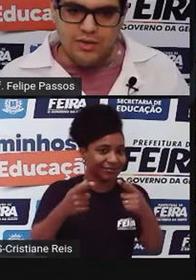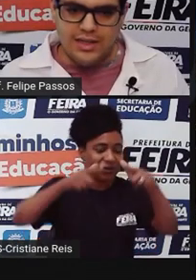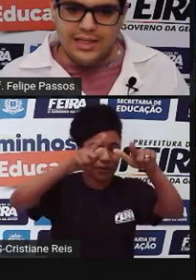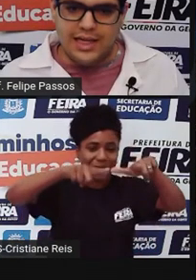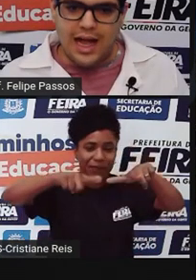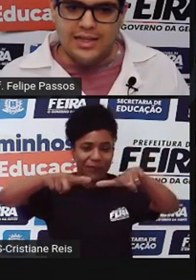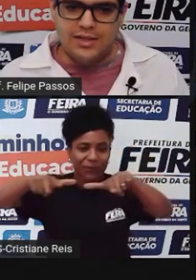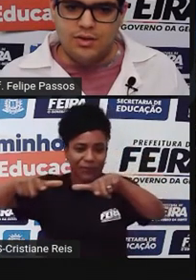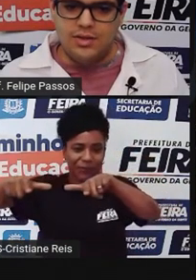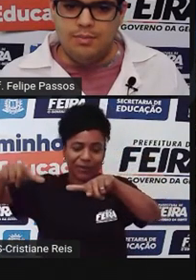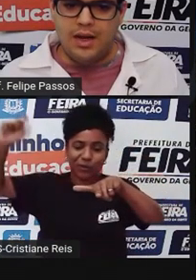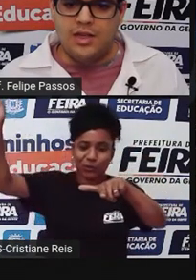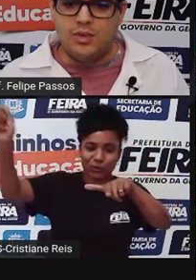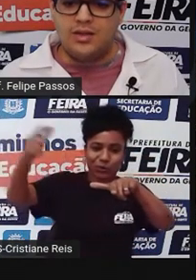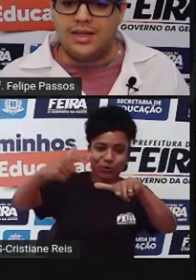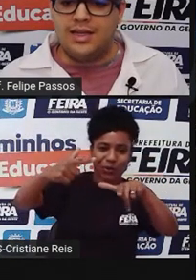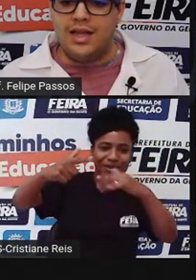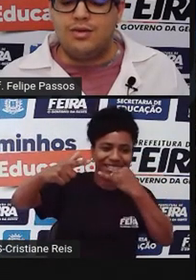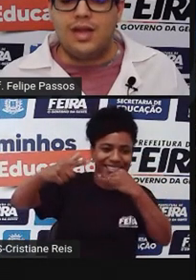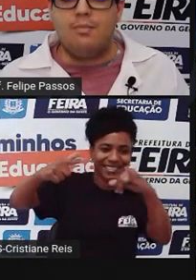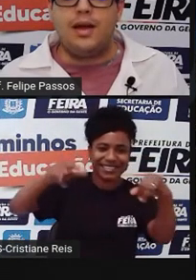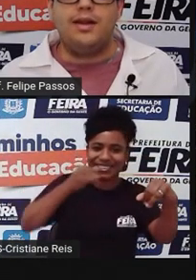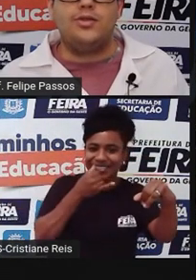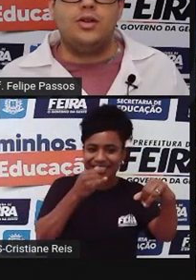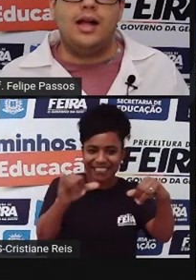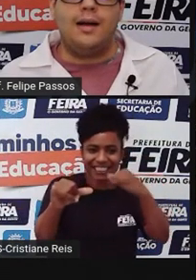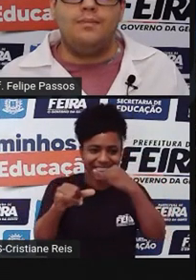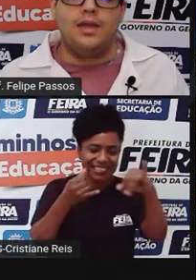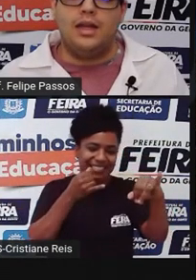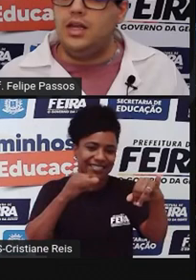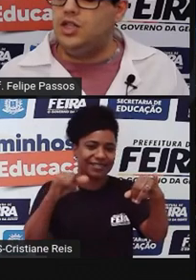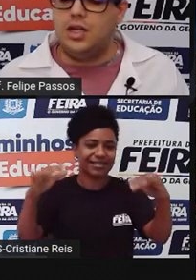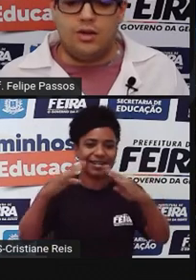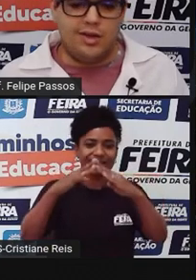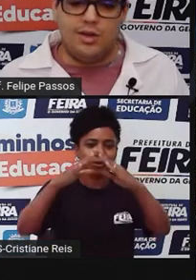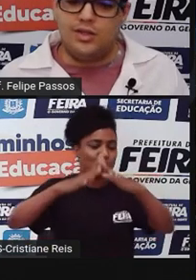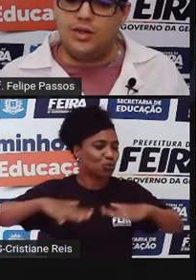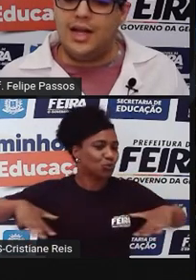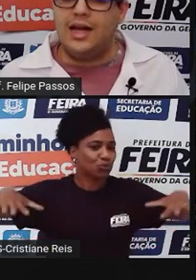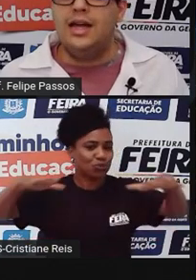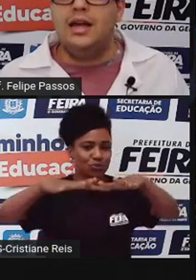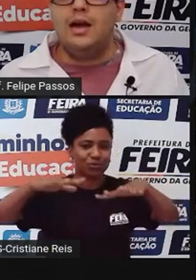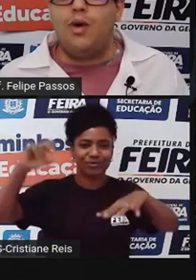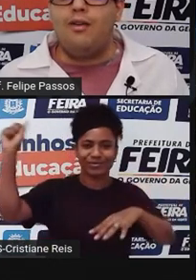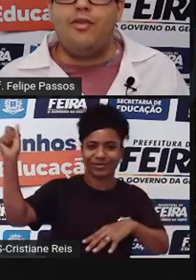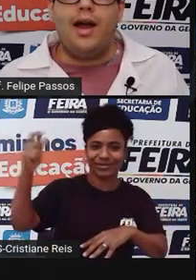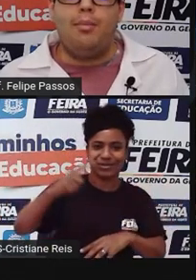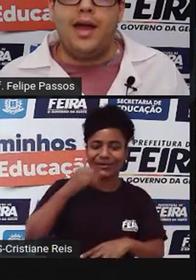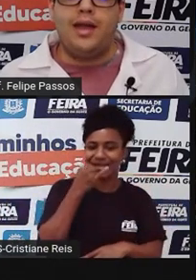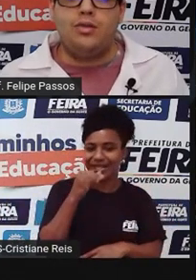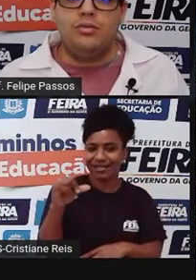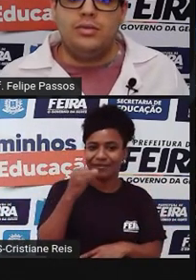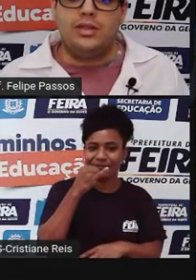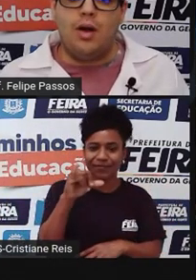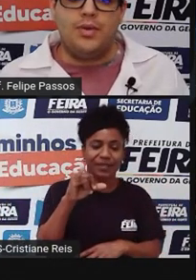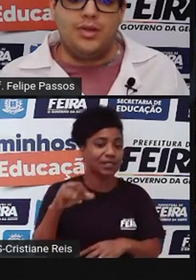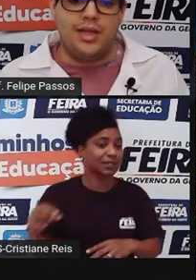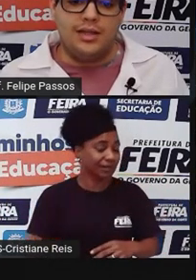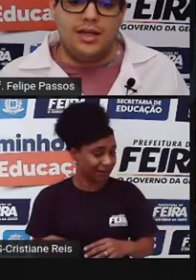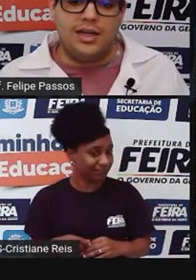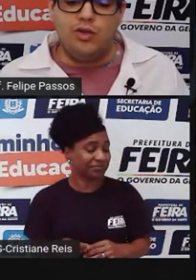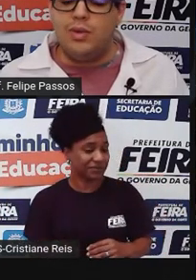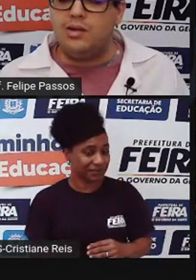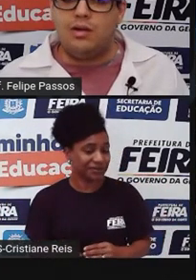praticamente todas as casas todos os Empreendimentos aqui dentro tem painel solar energia totalmente só lá wi-fi aberto